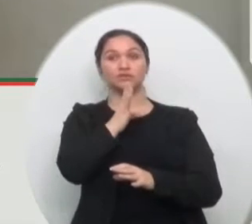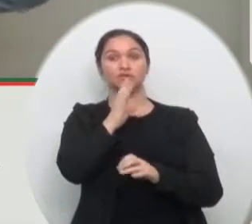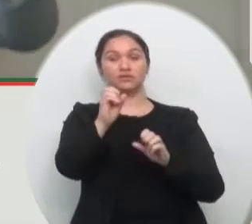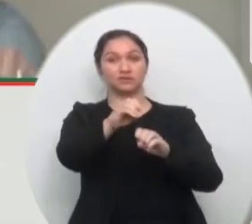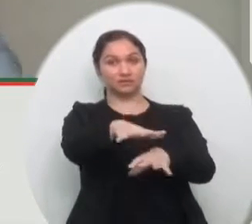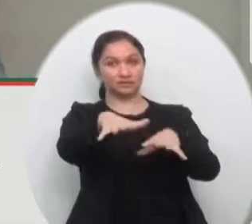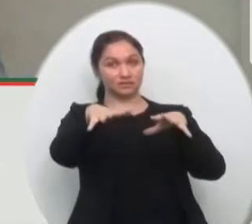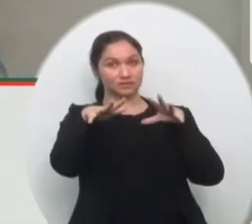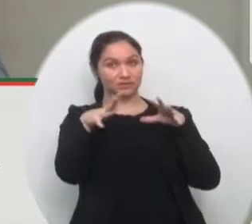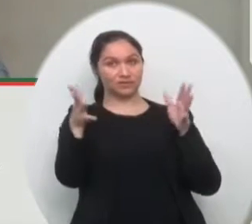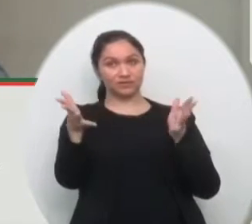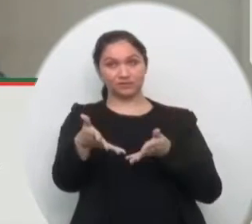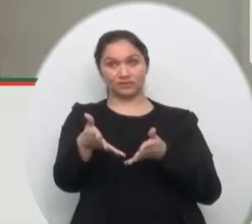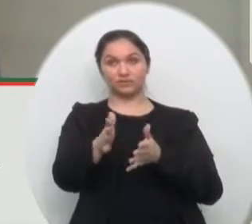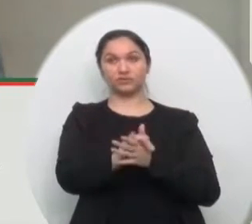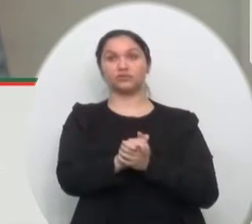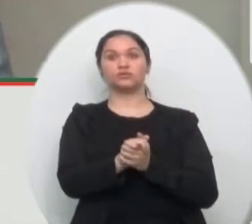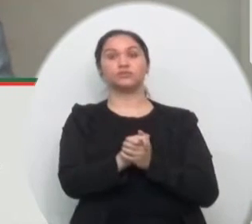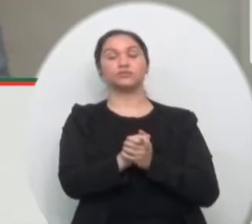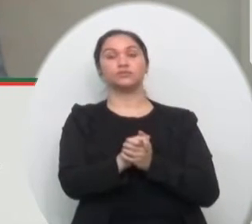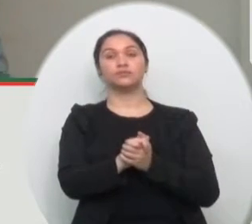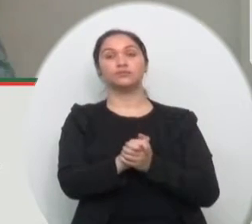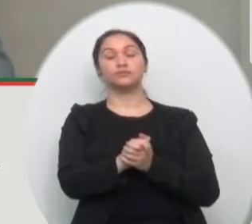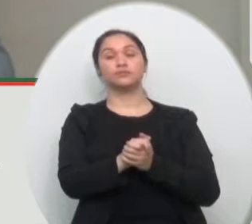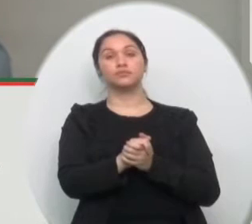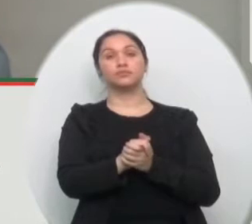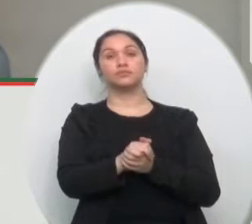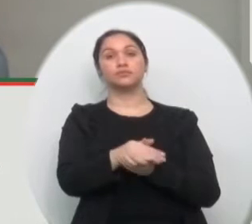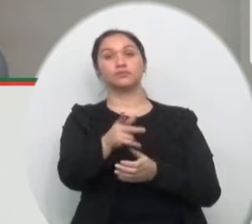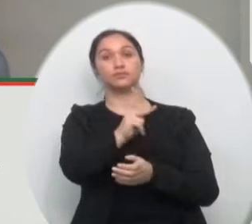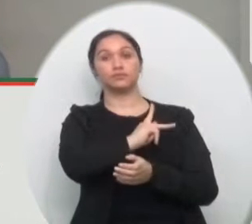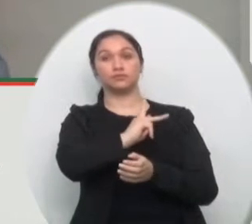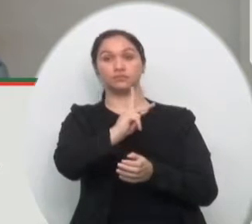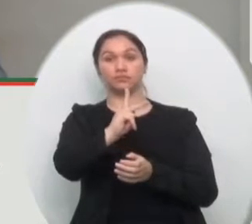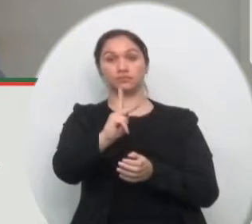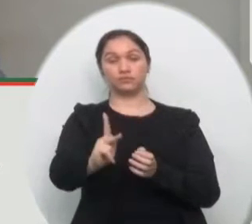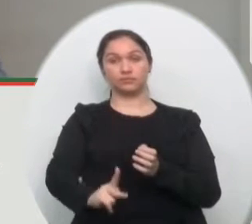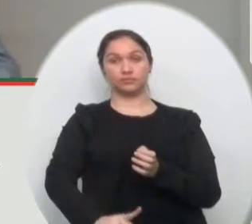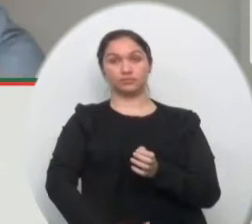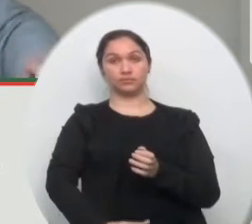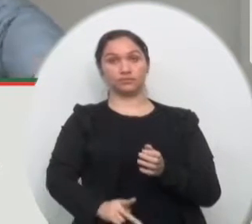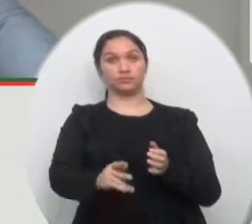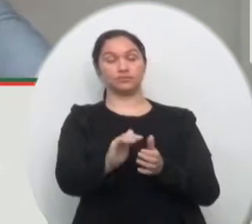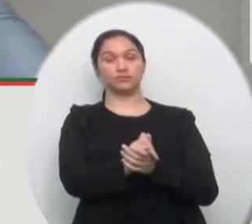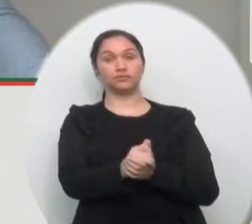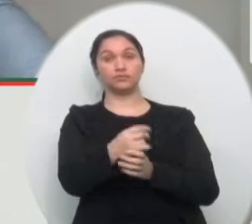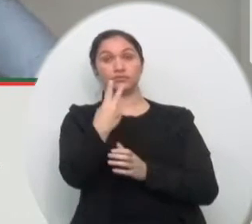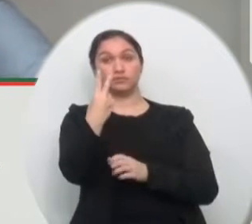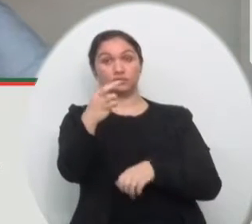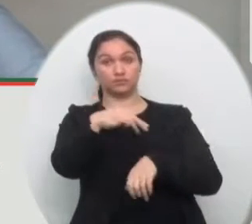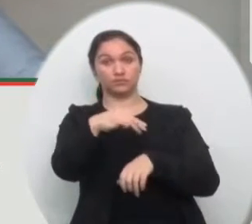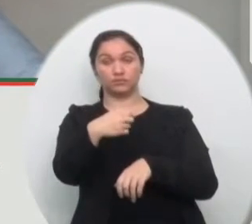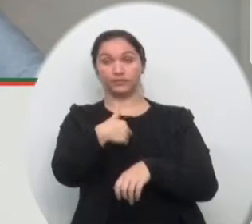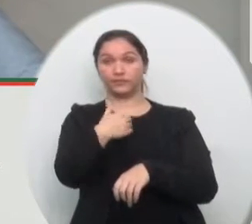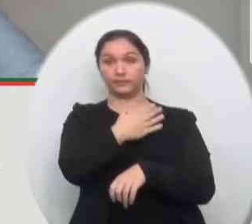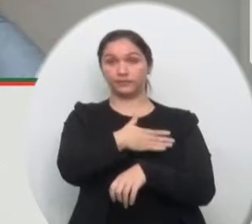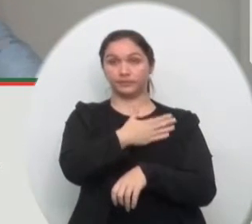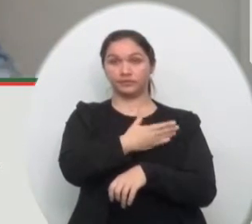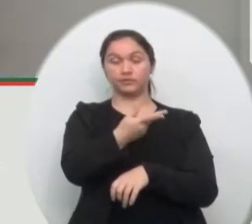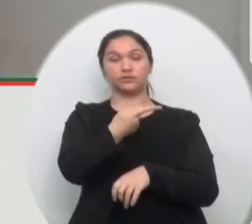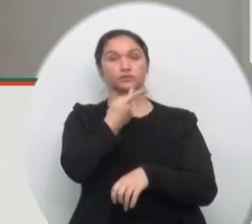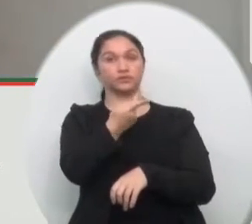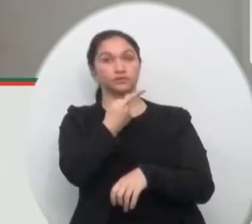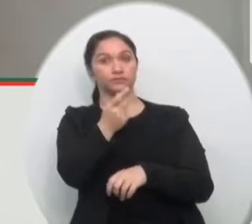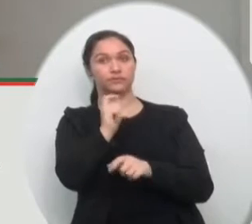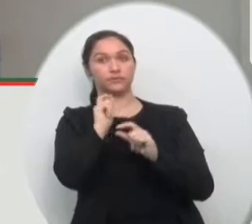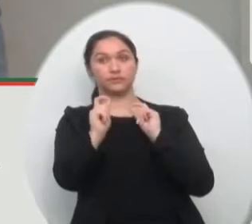né? Senhor presidente, esses 2 minutos, eu gostaria de aproveitar para dizer